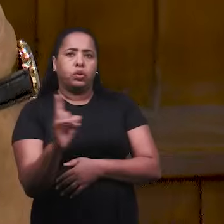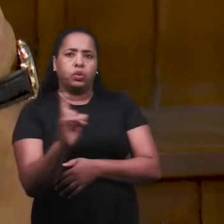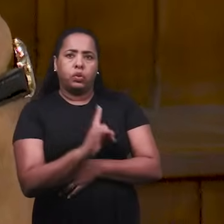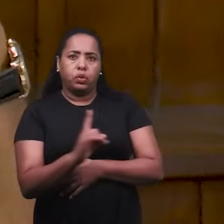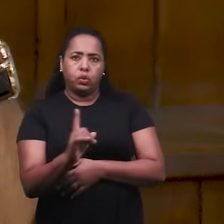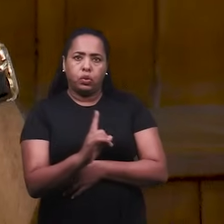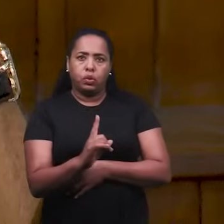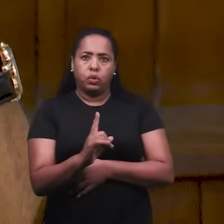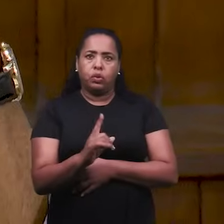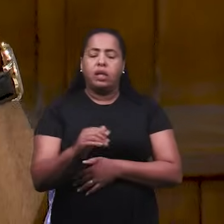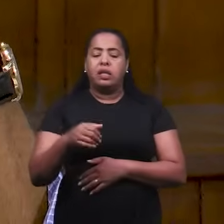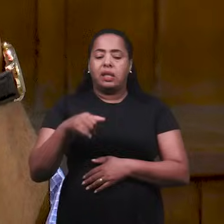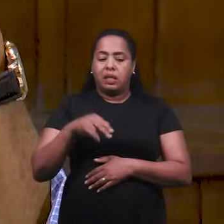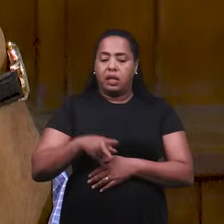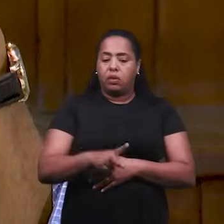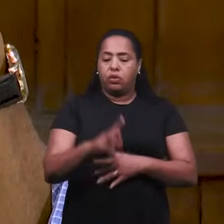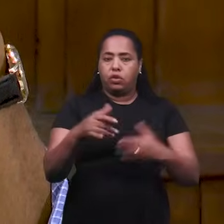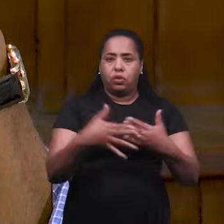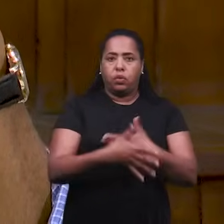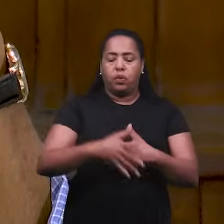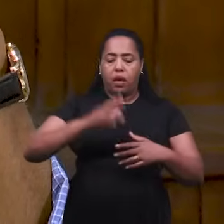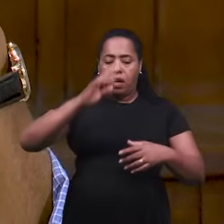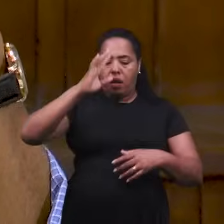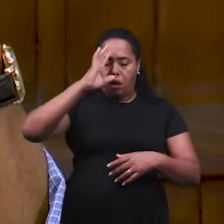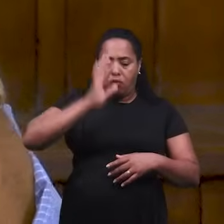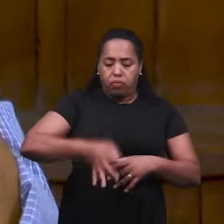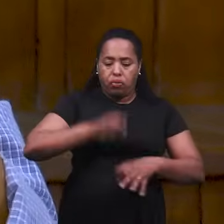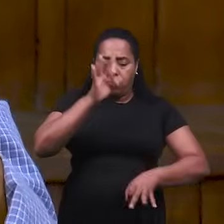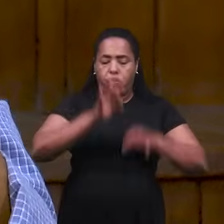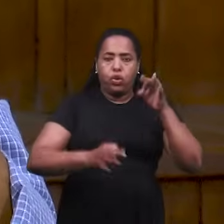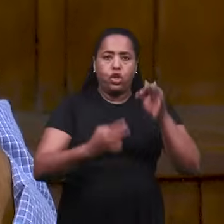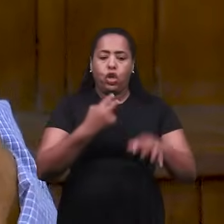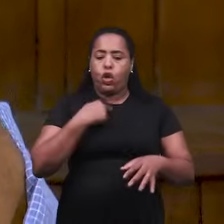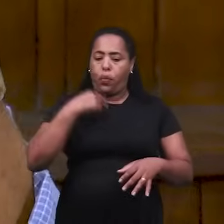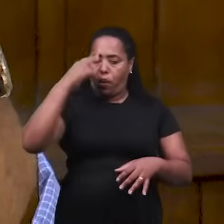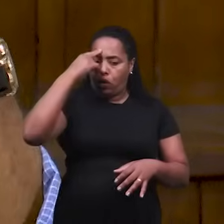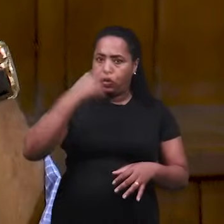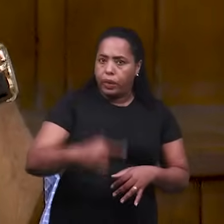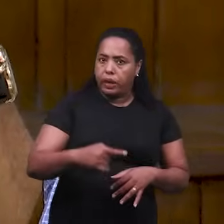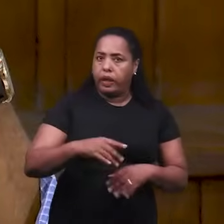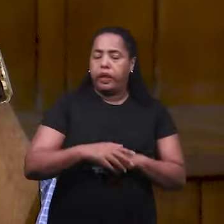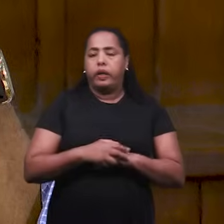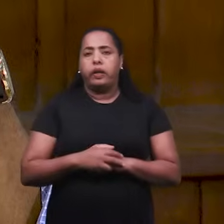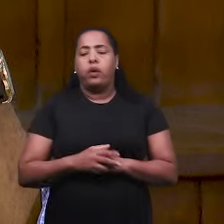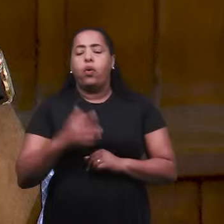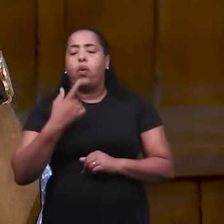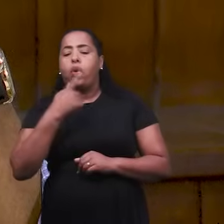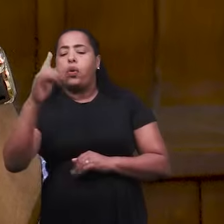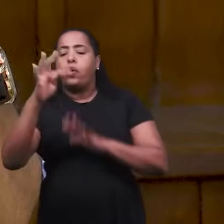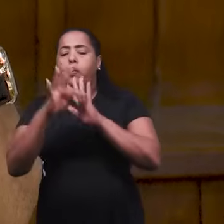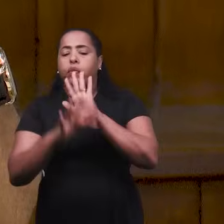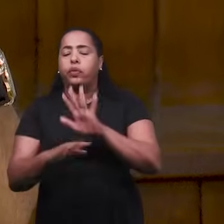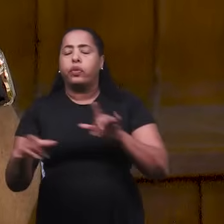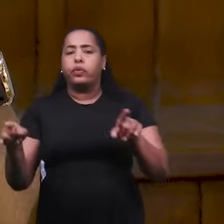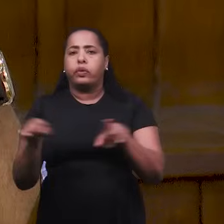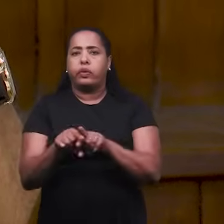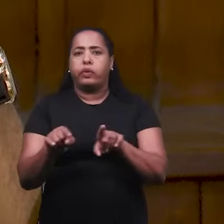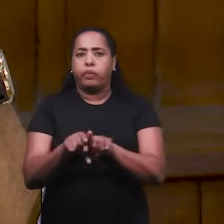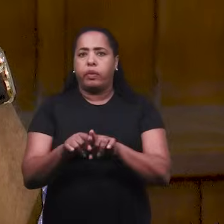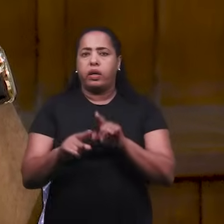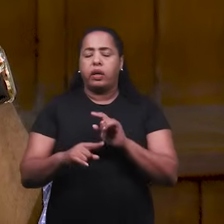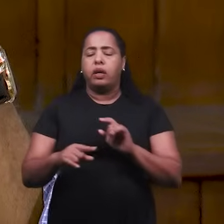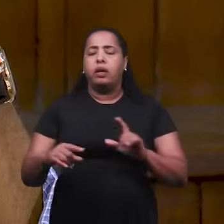cidade, eu não posso mandar juízo. Veja só, claramente a palavra, né? Outro texto também que eu sempre gosto de mencionar,